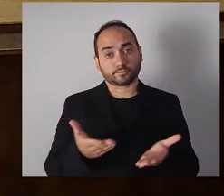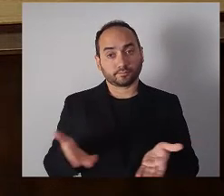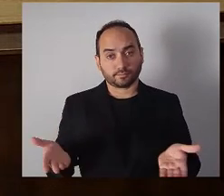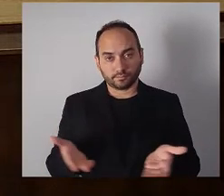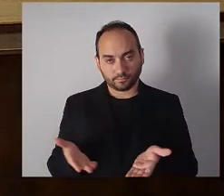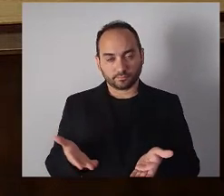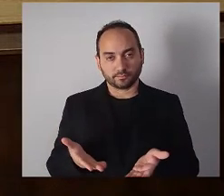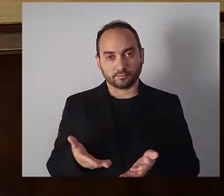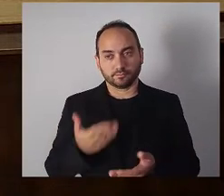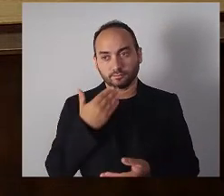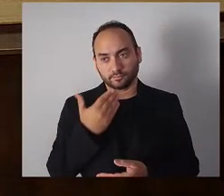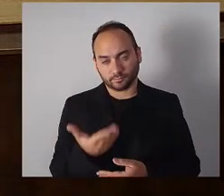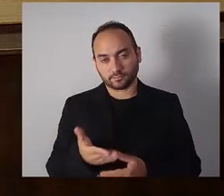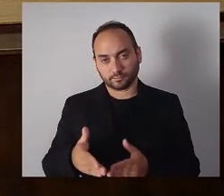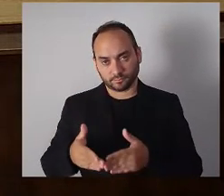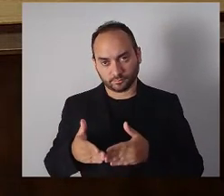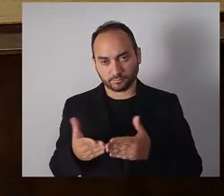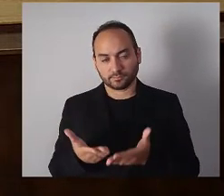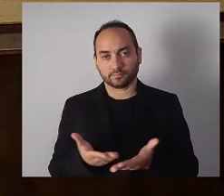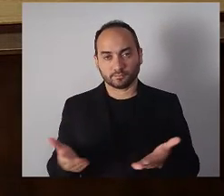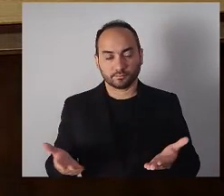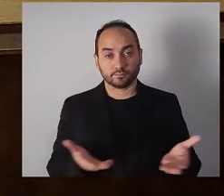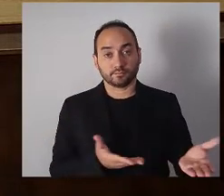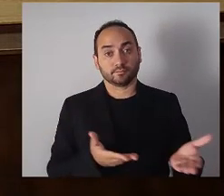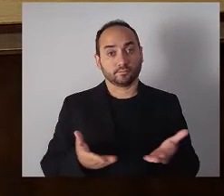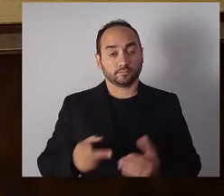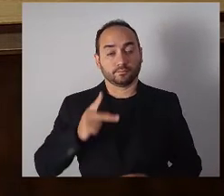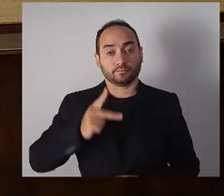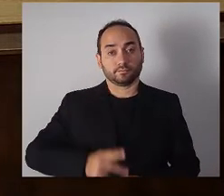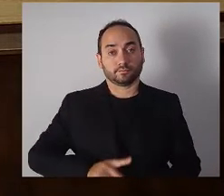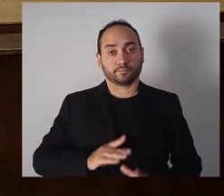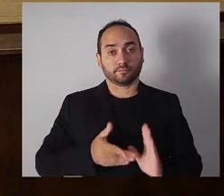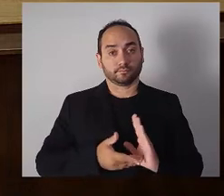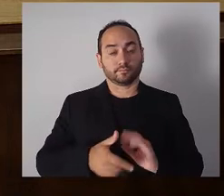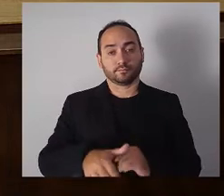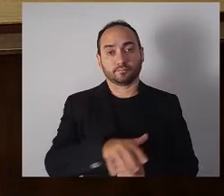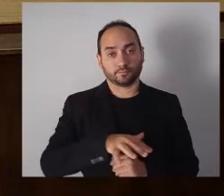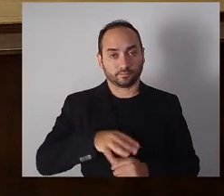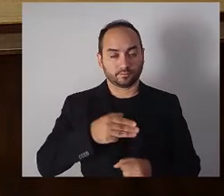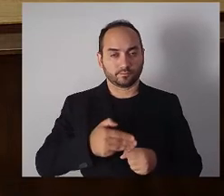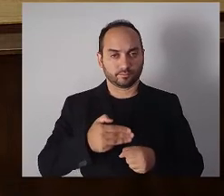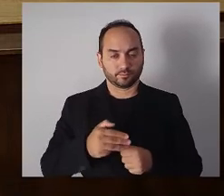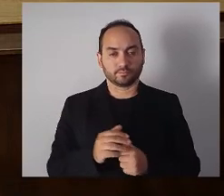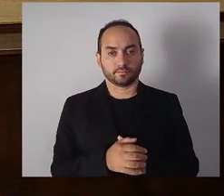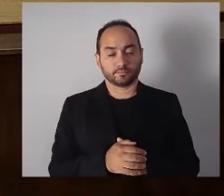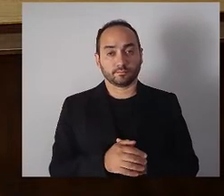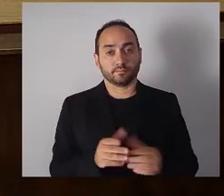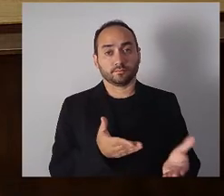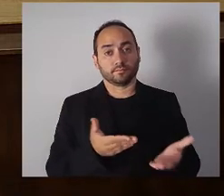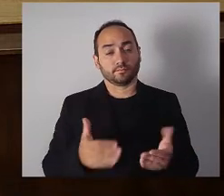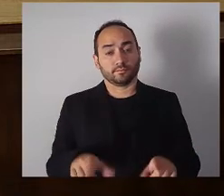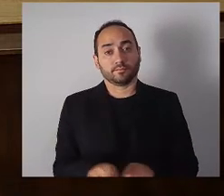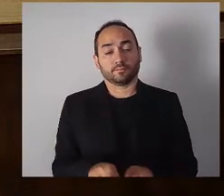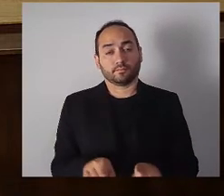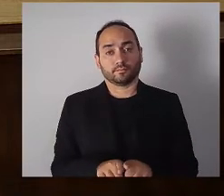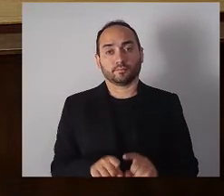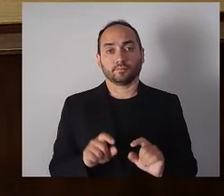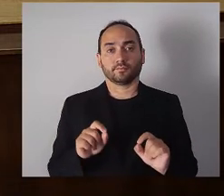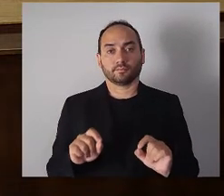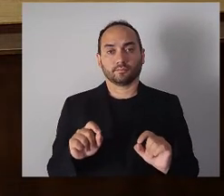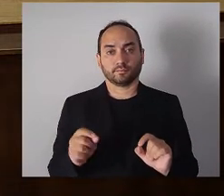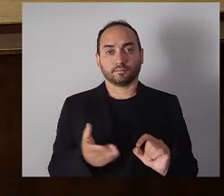momento, com a permissão dos senhores, convido o presidente da Câmara Municipal e convido também